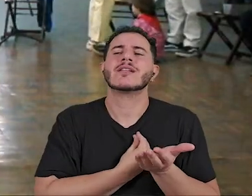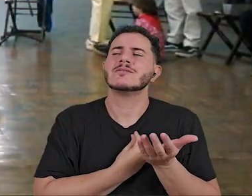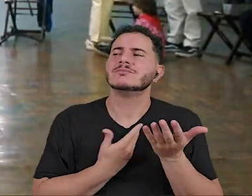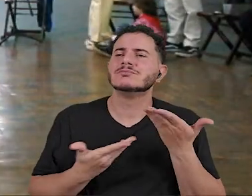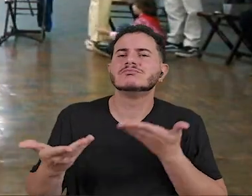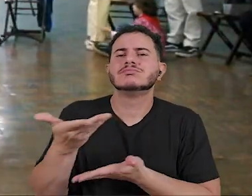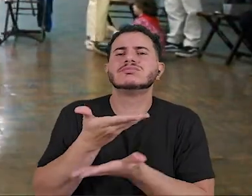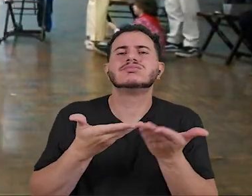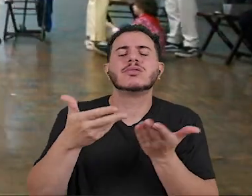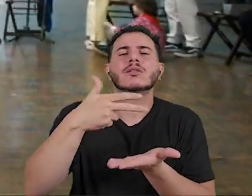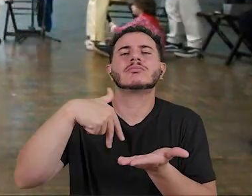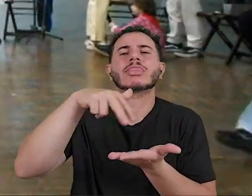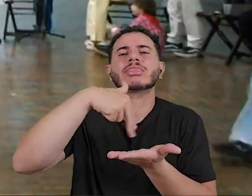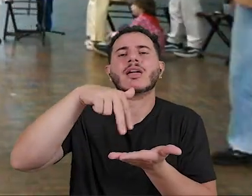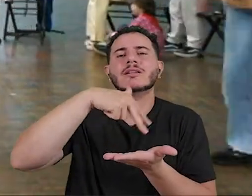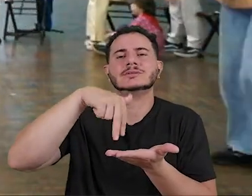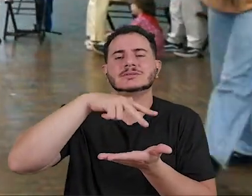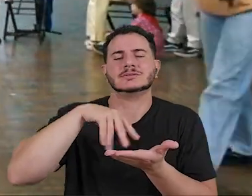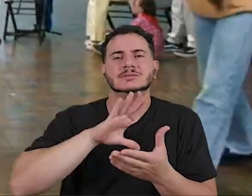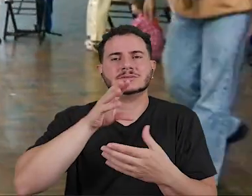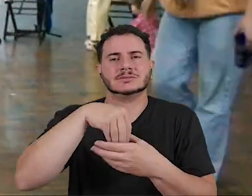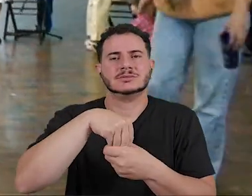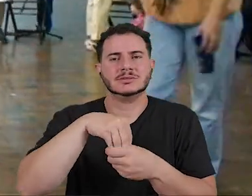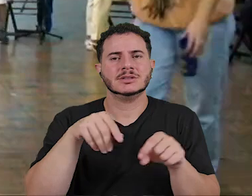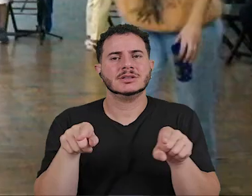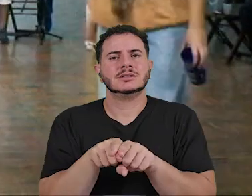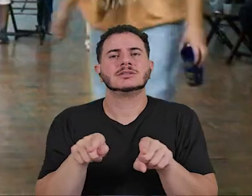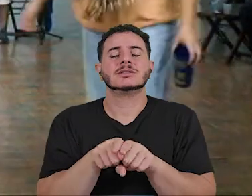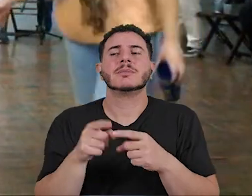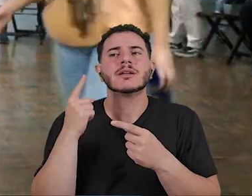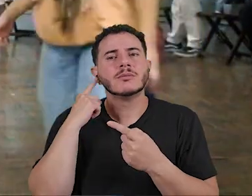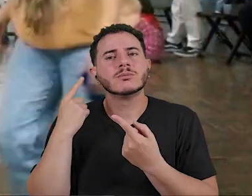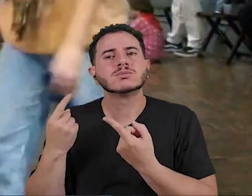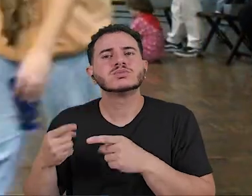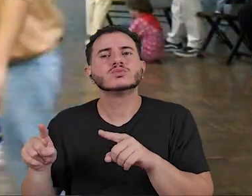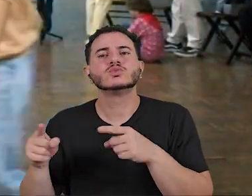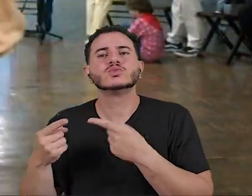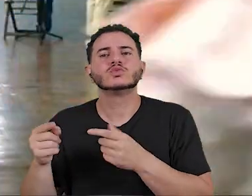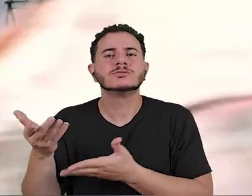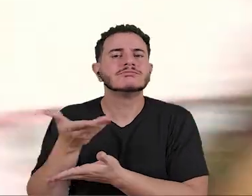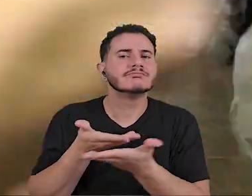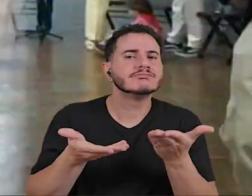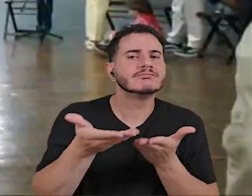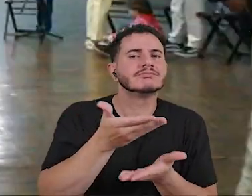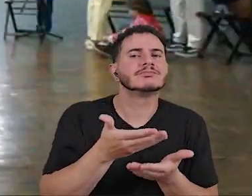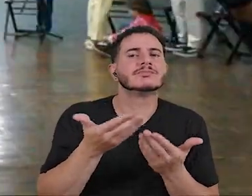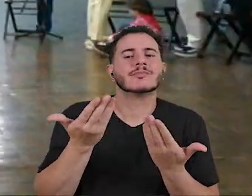de música com esse moço às 2h da tarde.